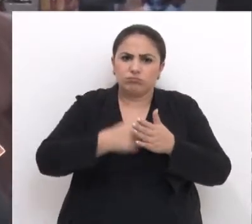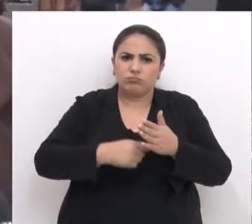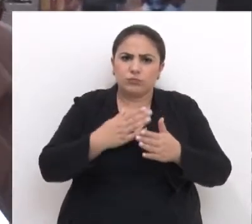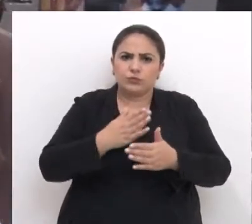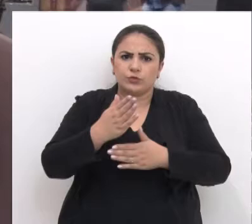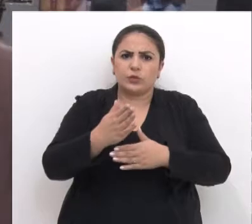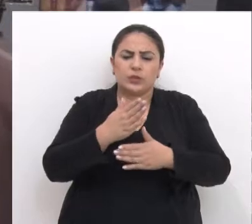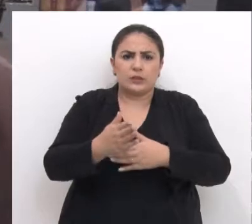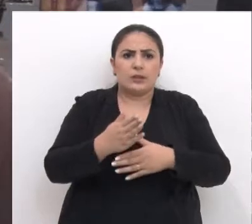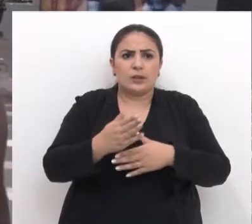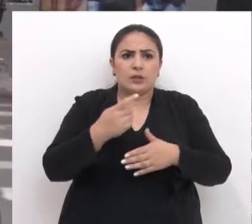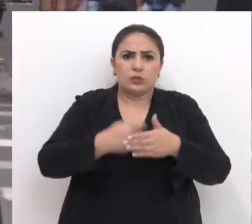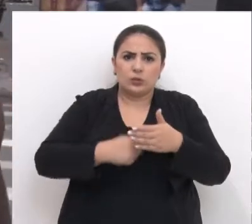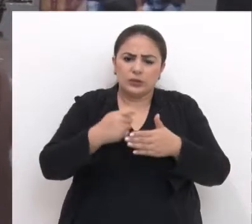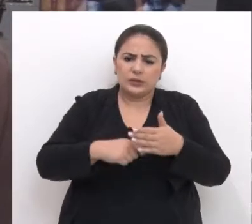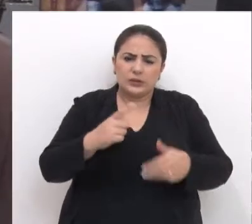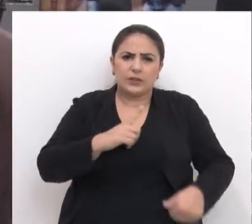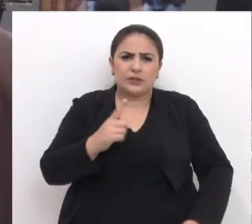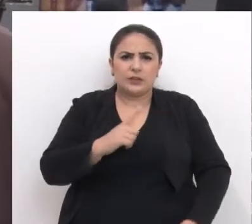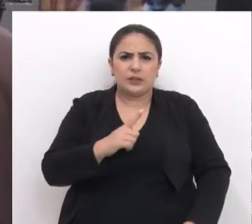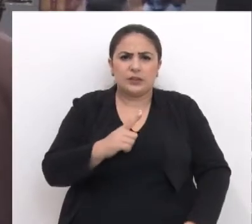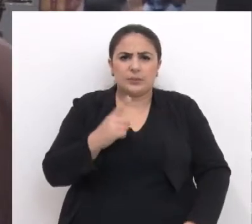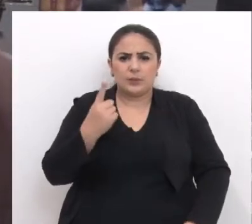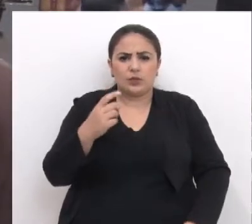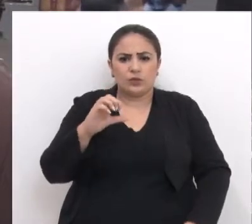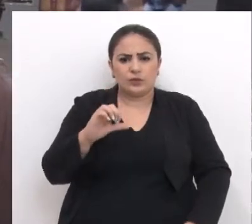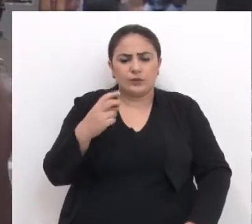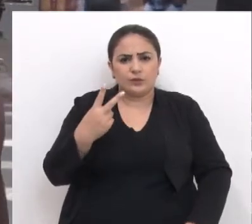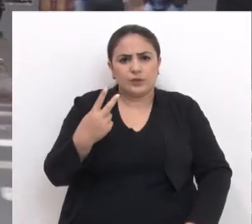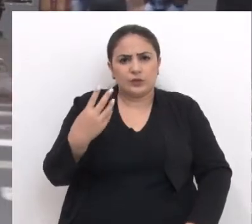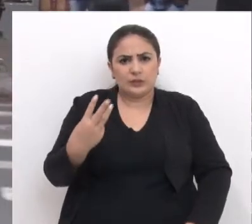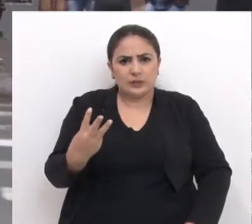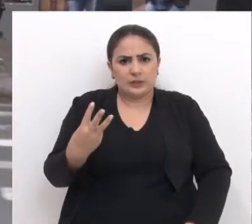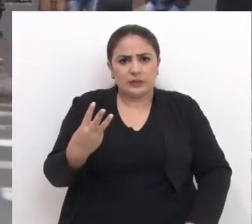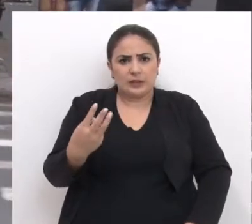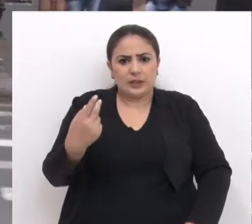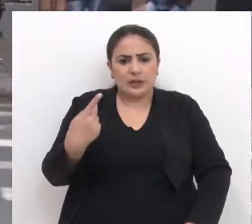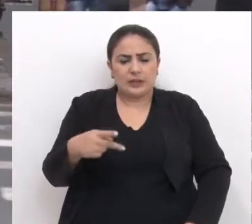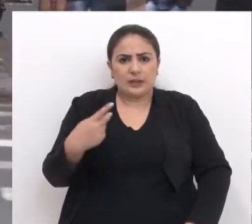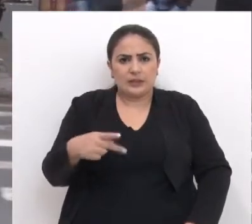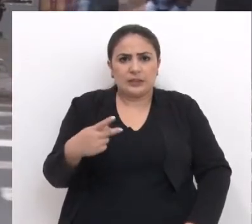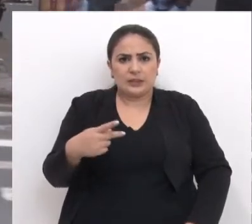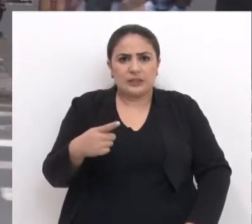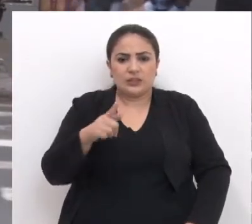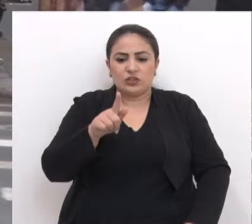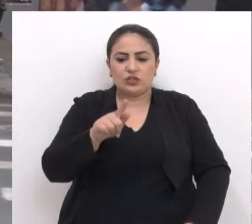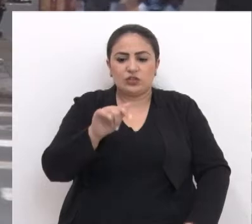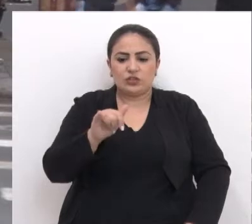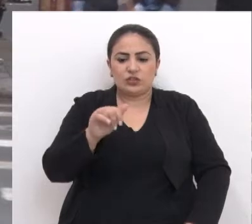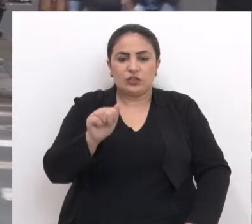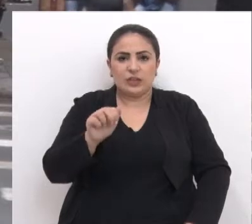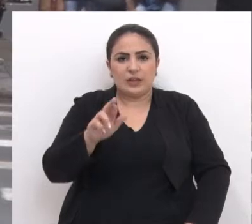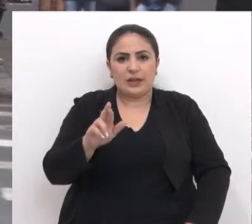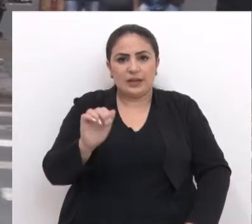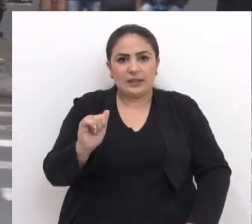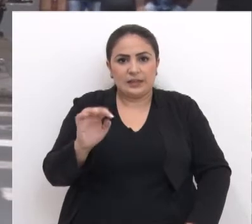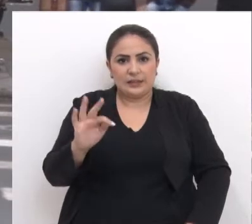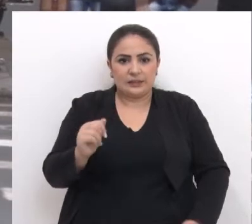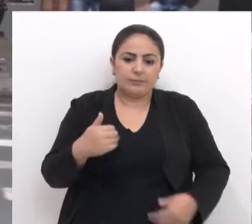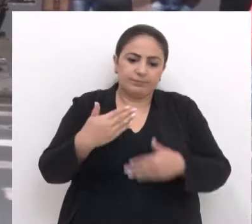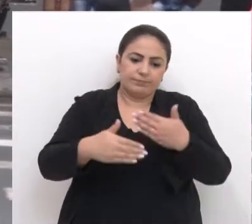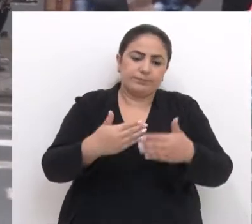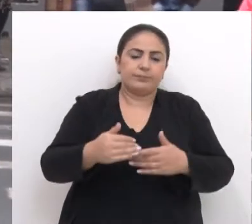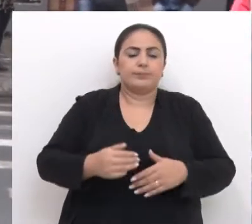lutar uma das maiores batalhas que houve em 1923, aqui no distrito de Jareta, adiante de